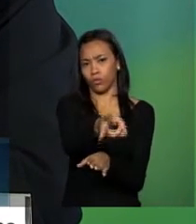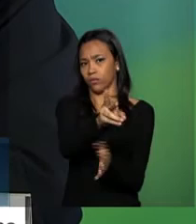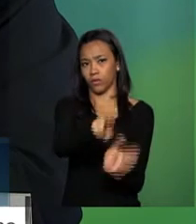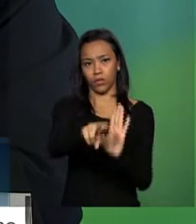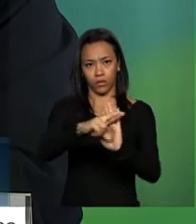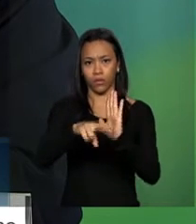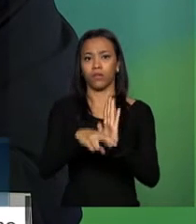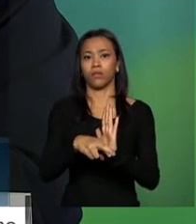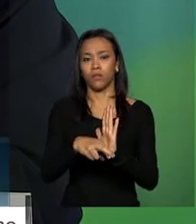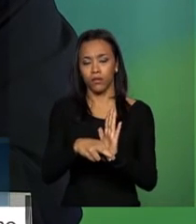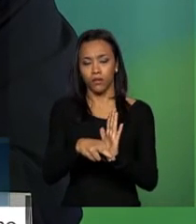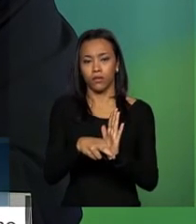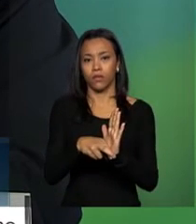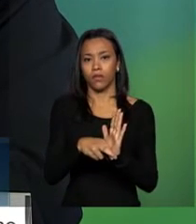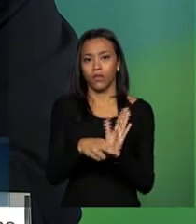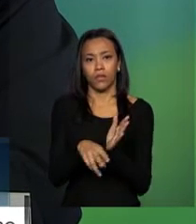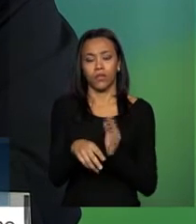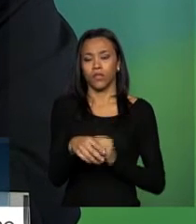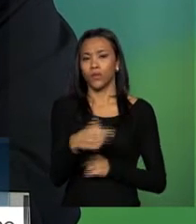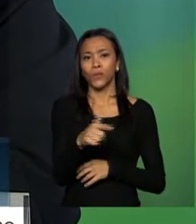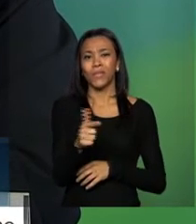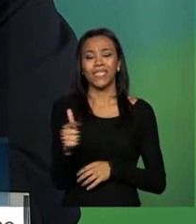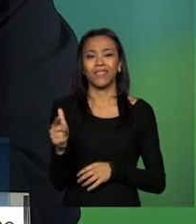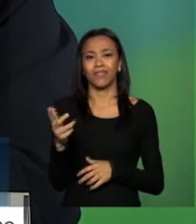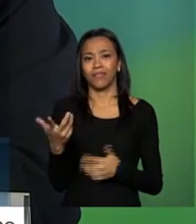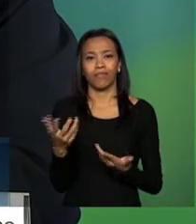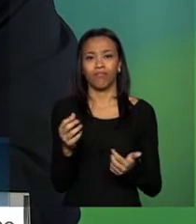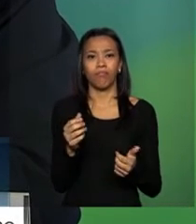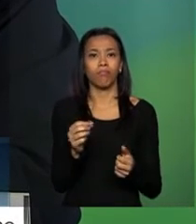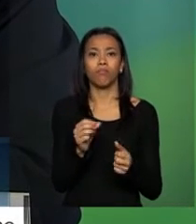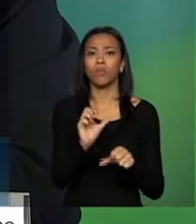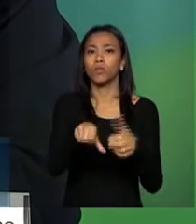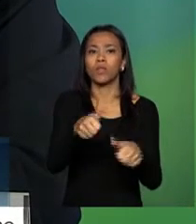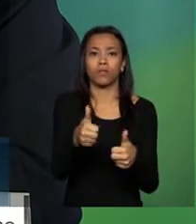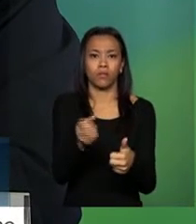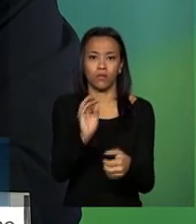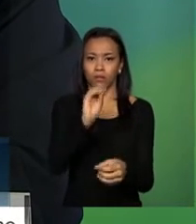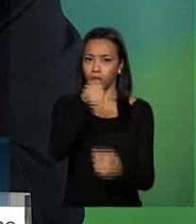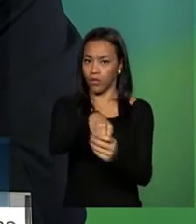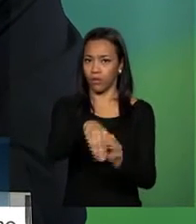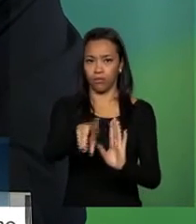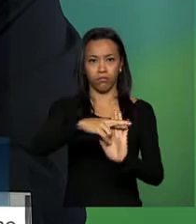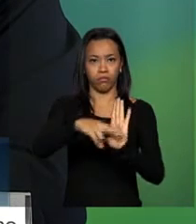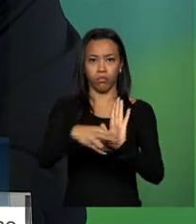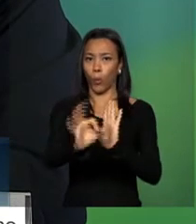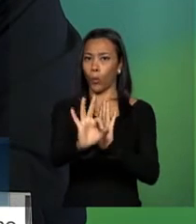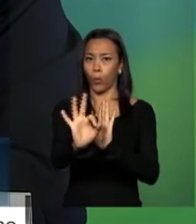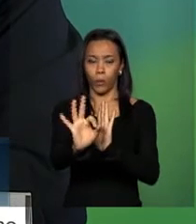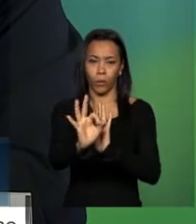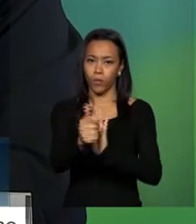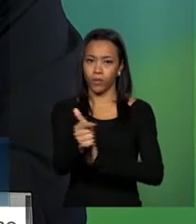idênticos. Não há alteração, portanto, nessas regras.